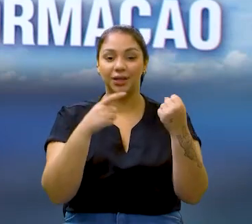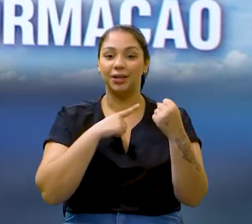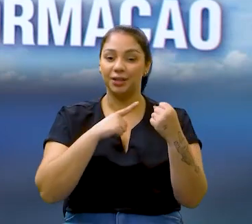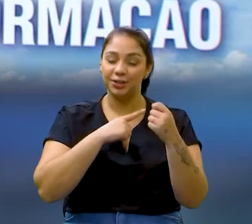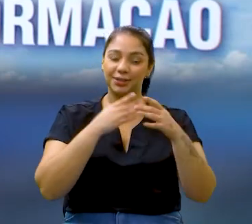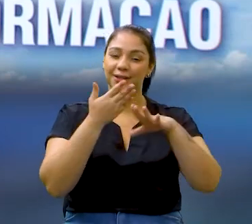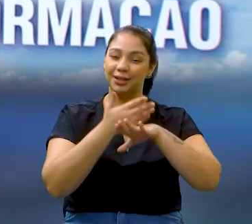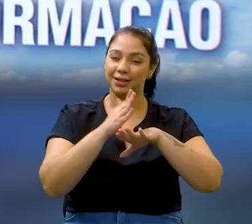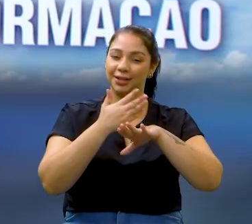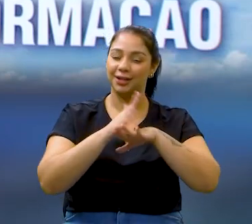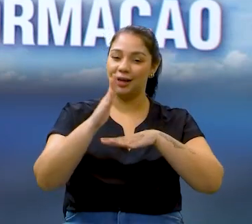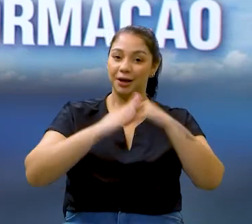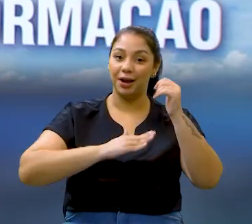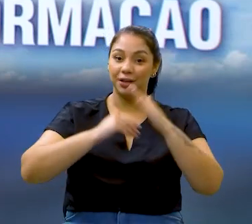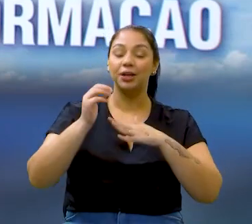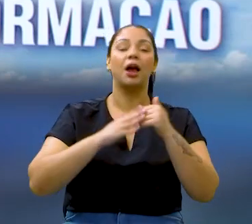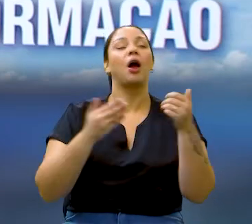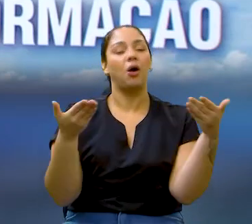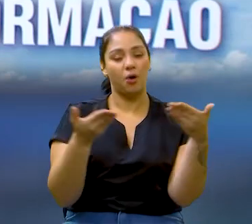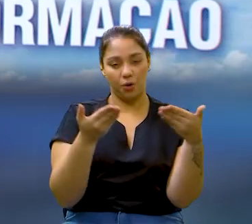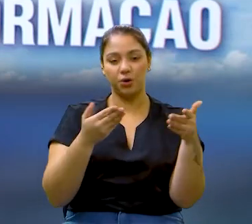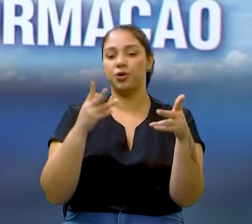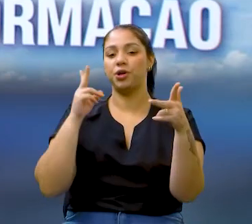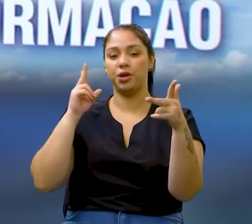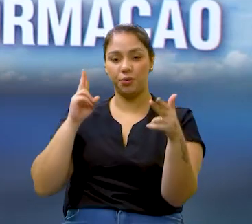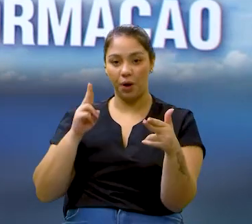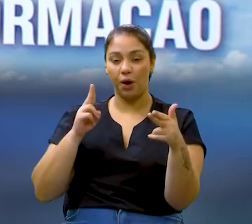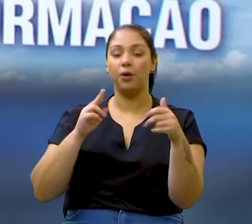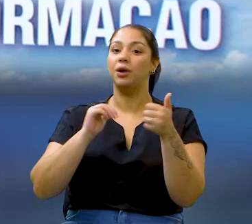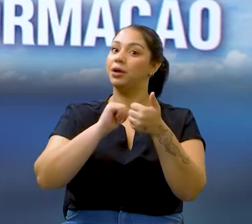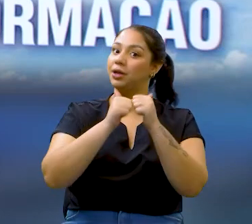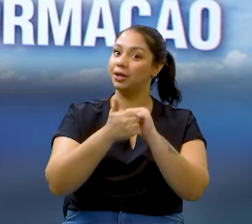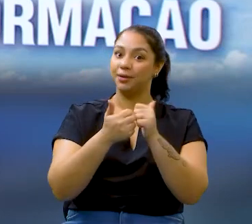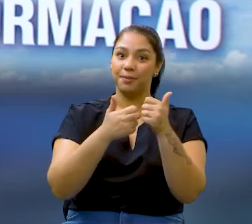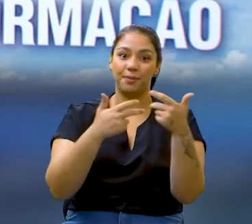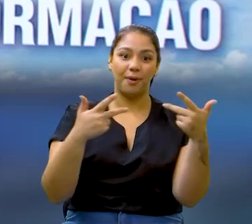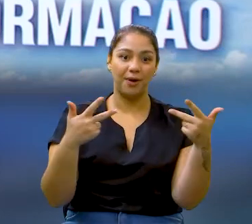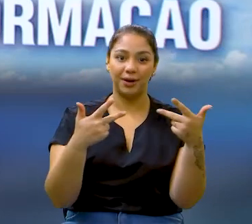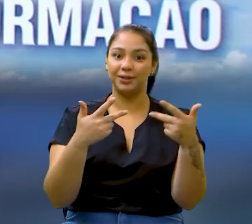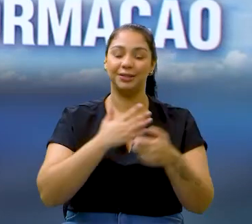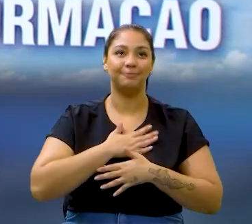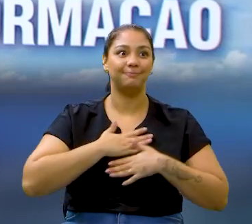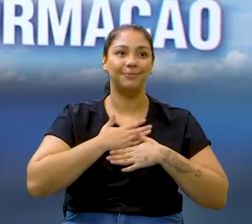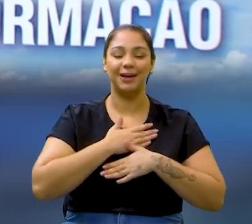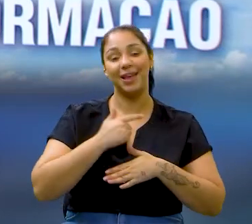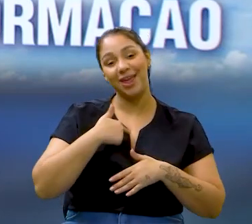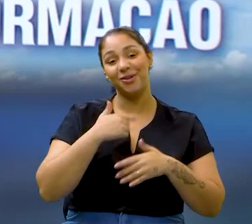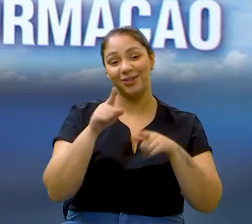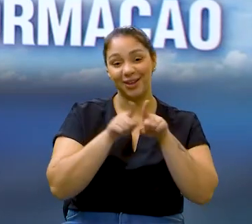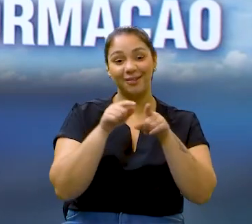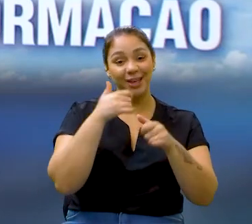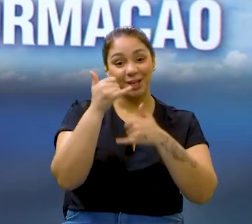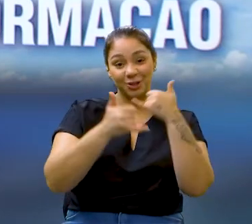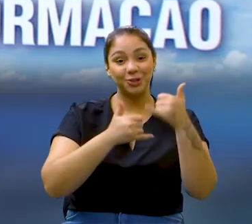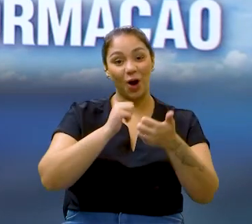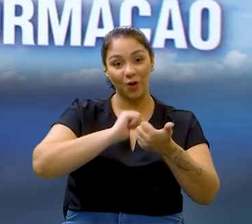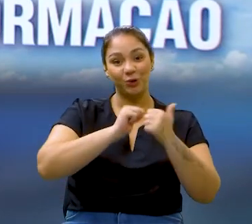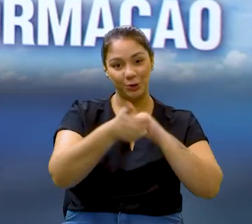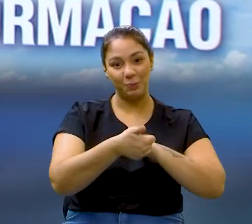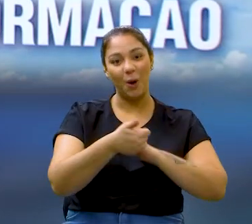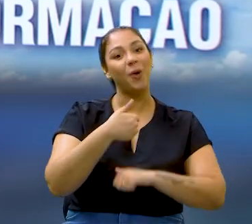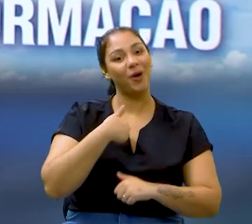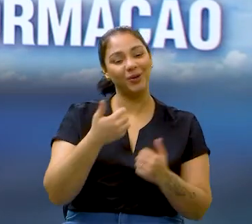dá as atividades, hoje em dia também tem, mas esporte para mim, eu jogo futebol também, por isso que eu